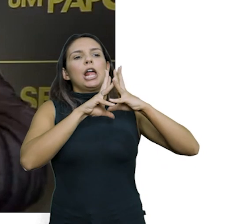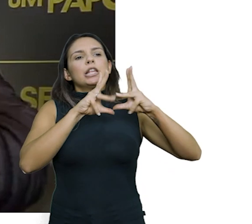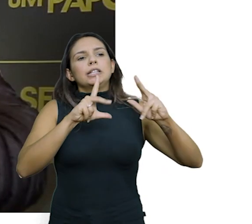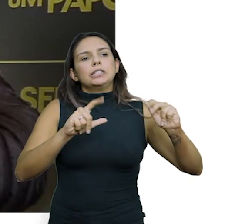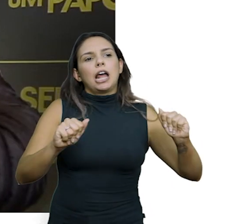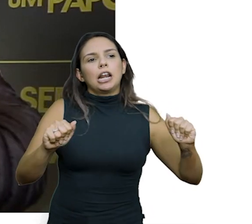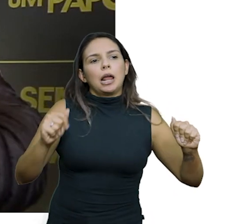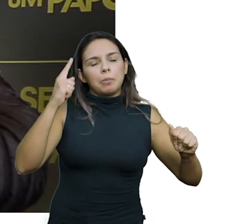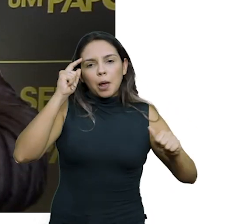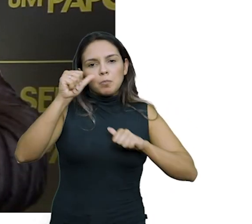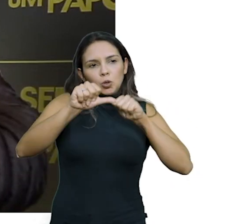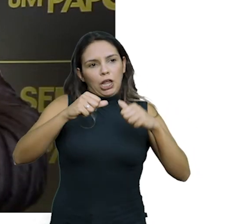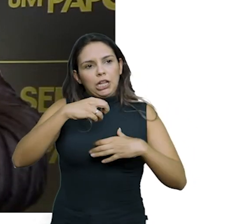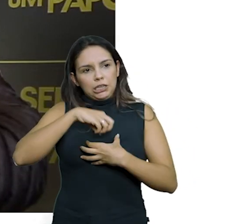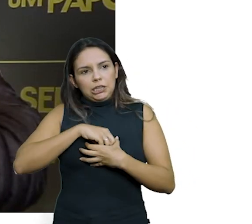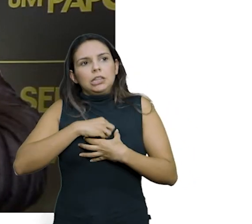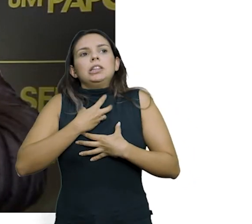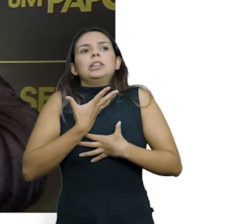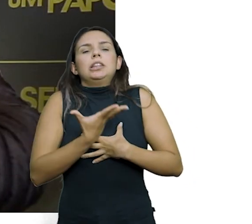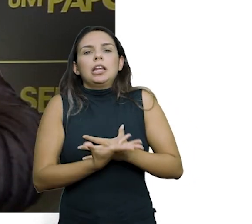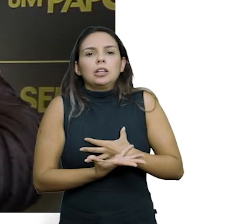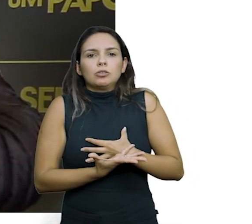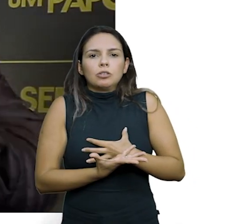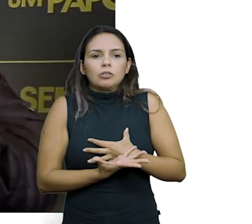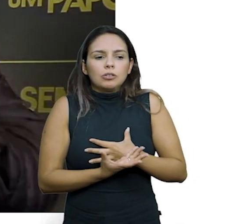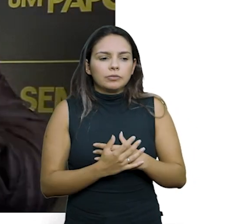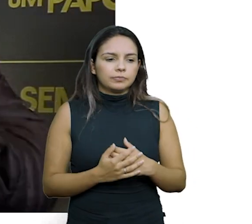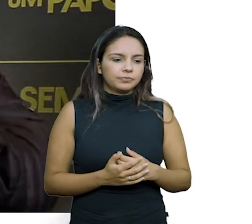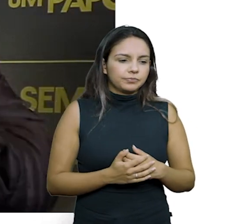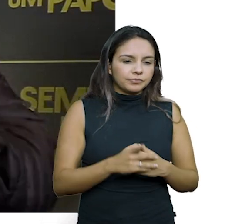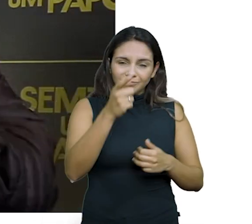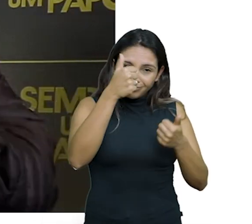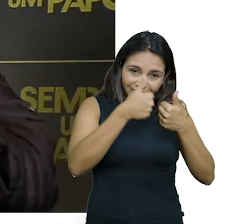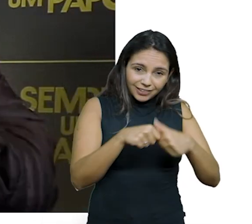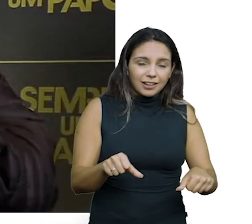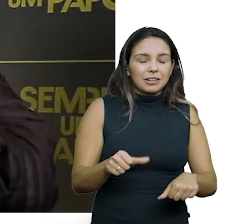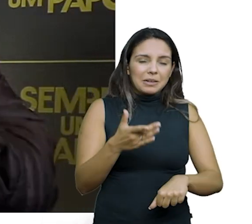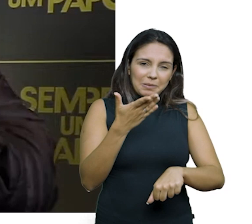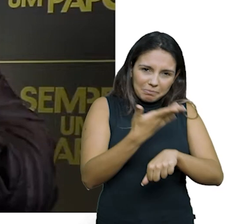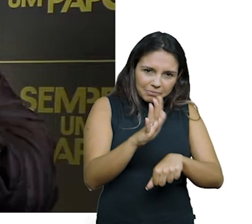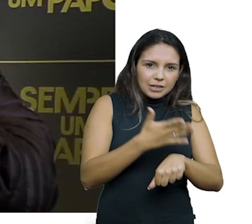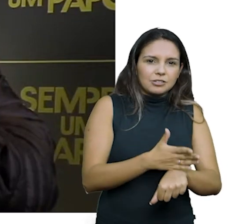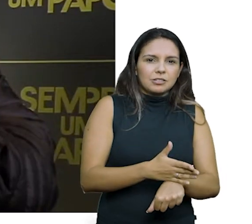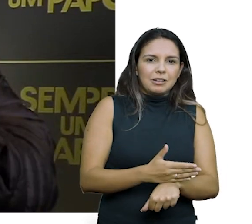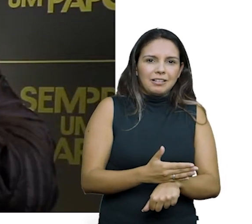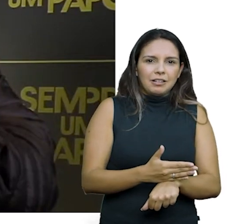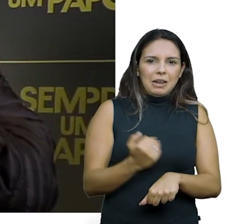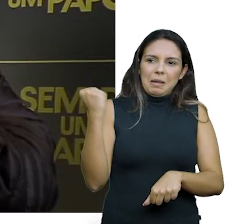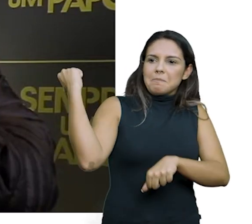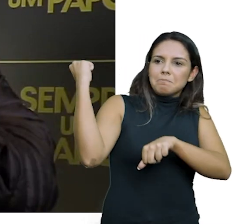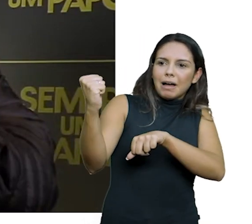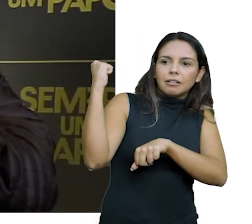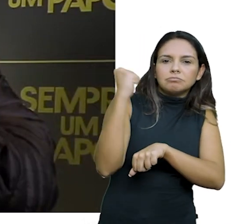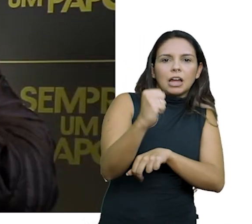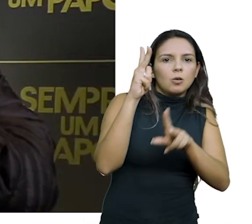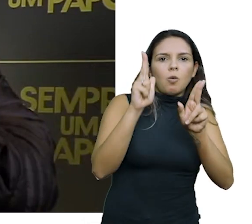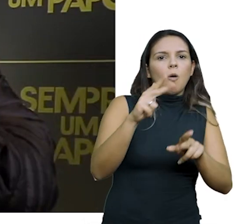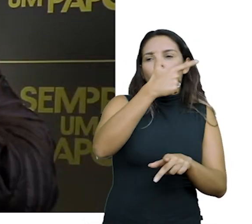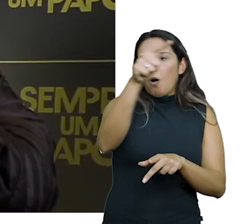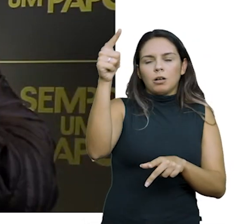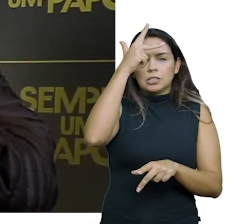aumentar anticorpos, etc., etc., você está praticando o ato de matar o